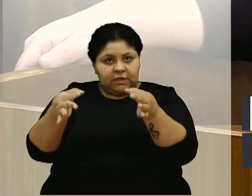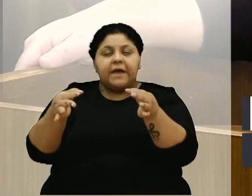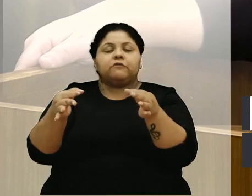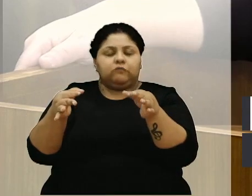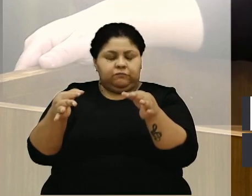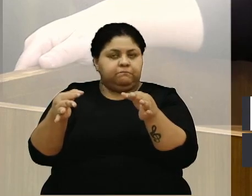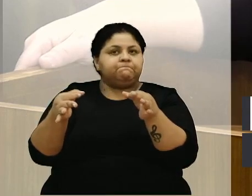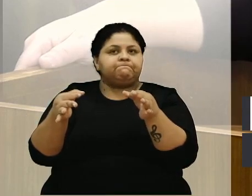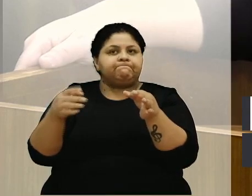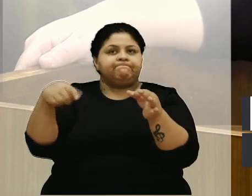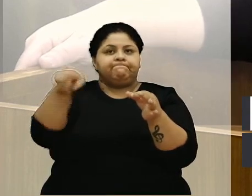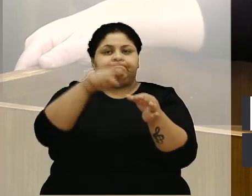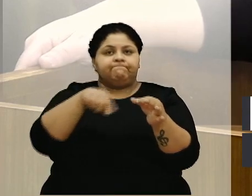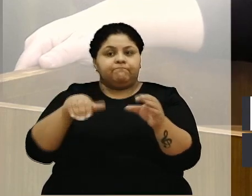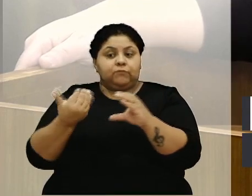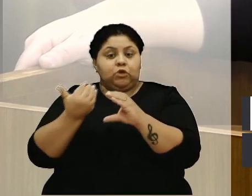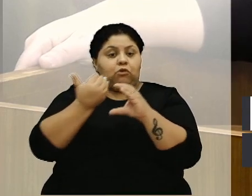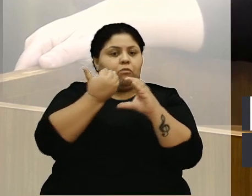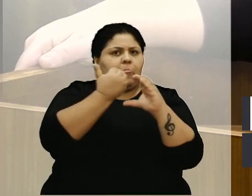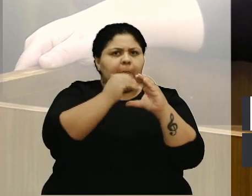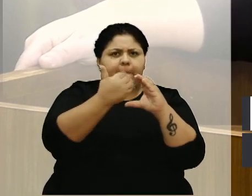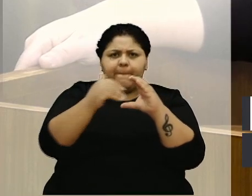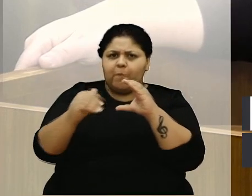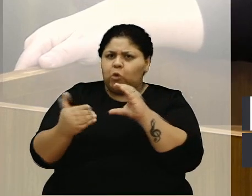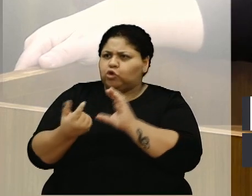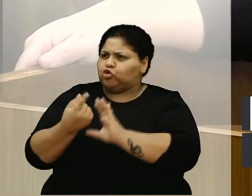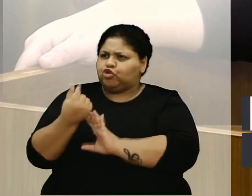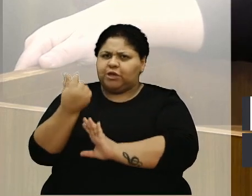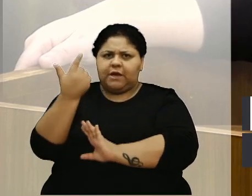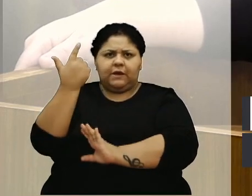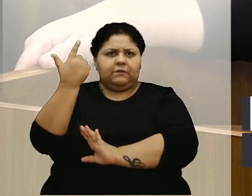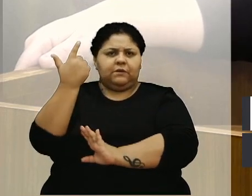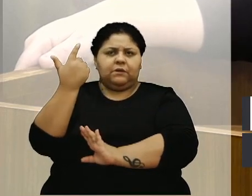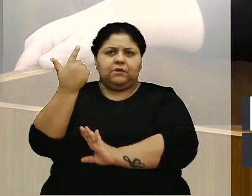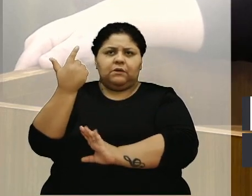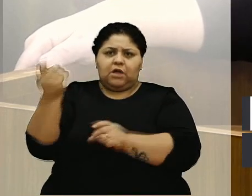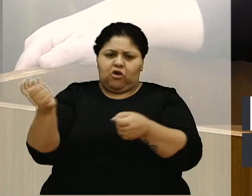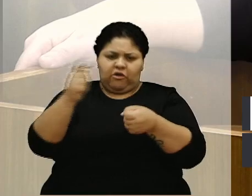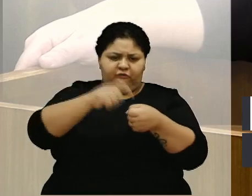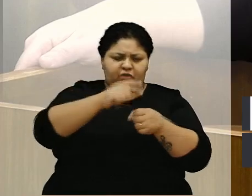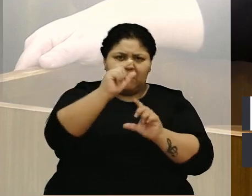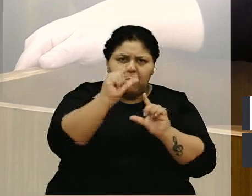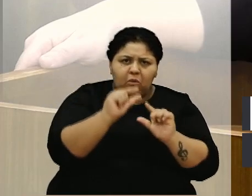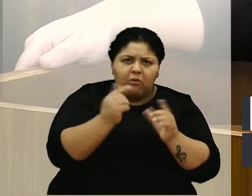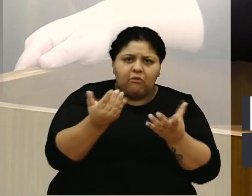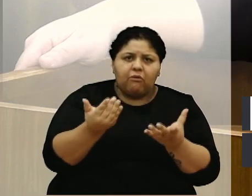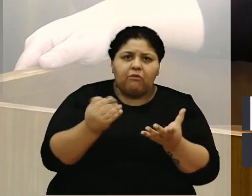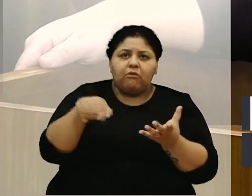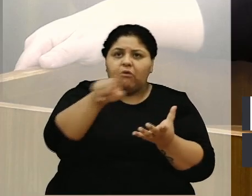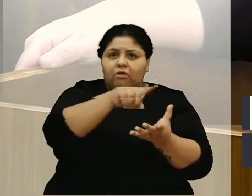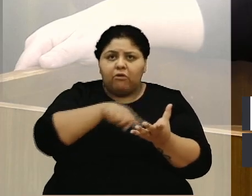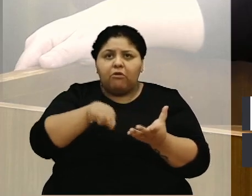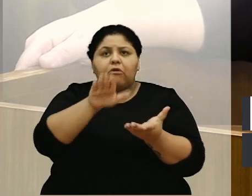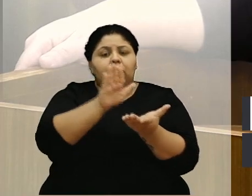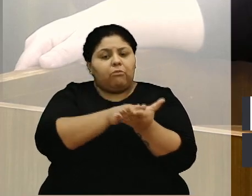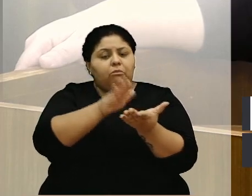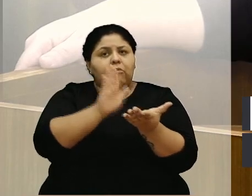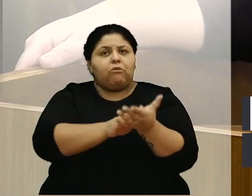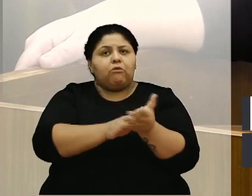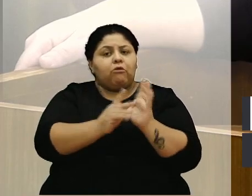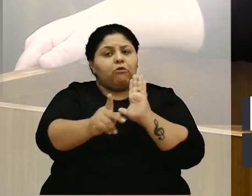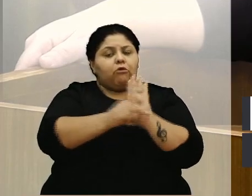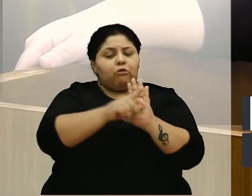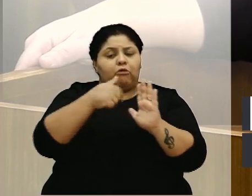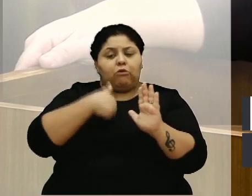certo. Nós mandamos muito dinheiro lá para cima. E aí volta pouca coisa, então que nós protocolemos os projetos. E eu acredito